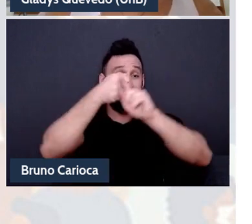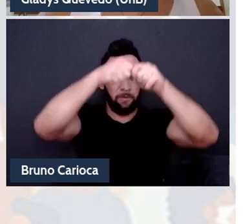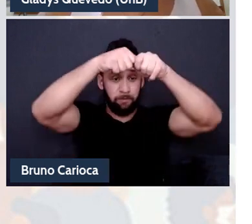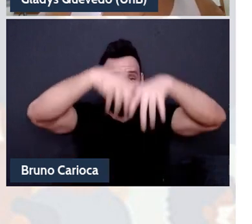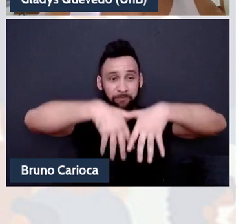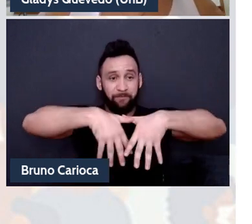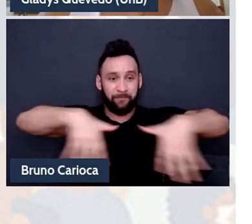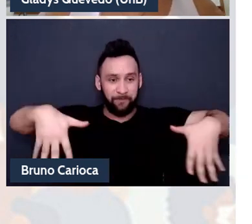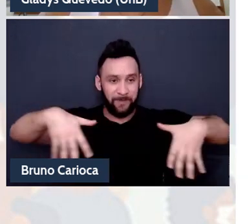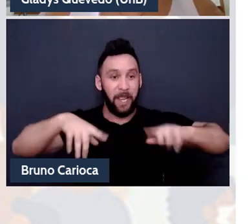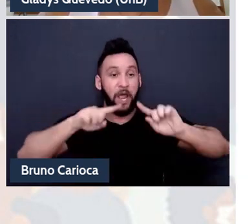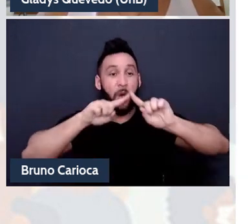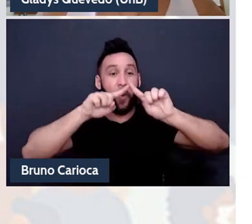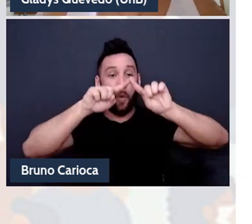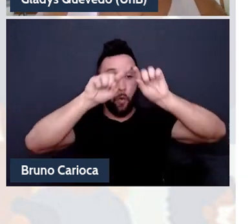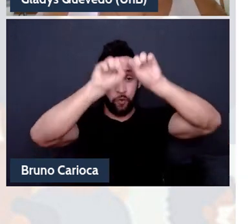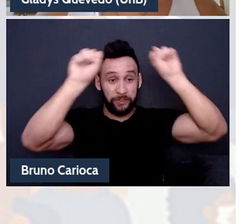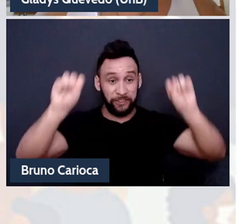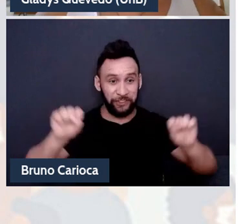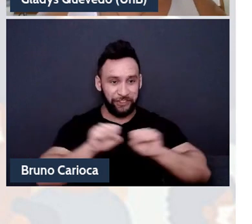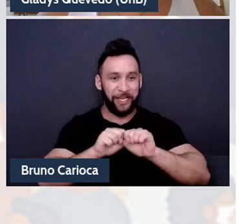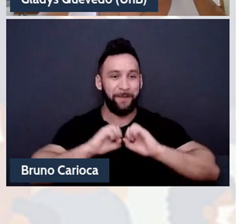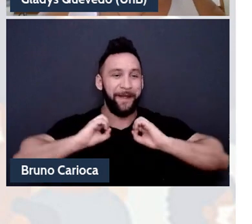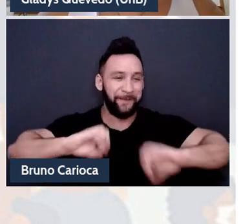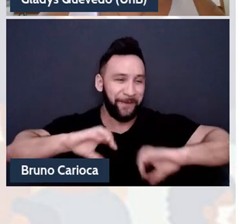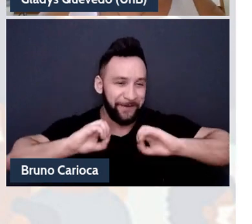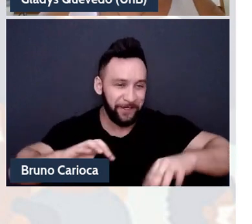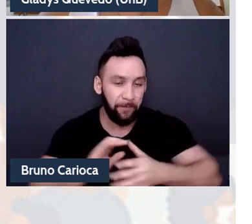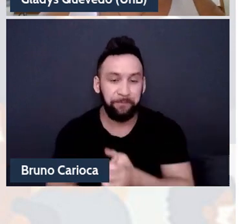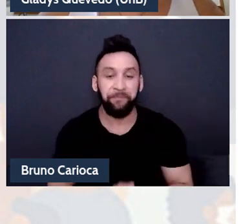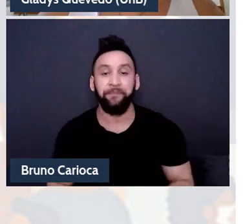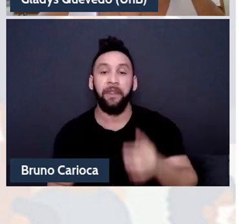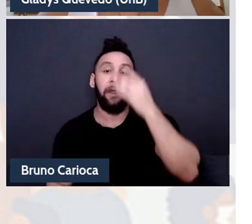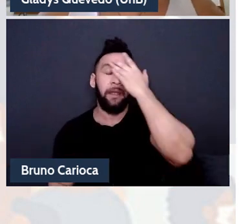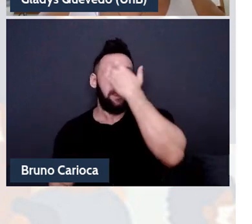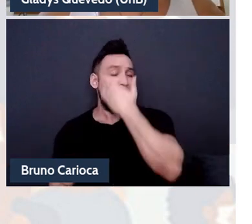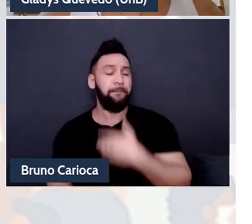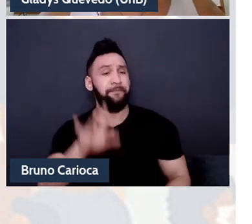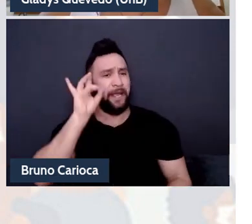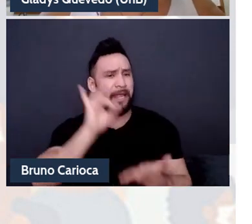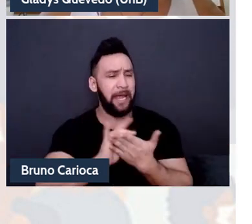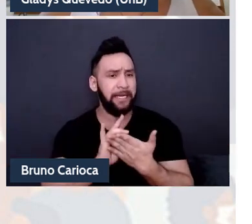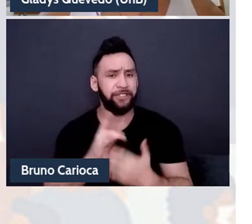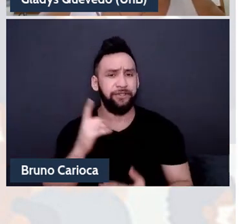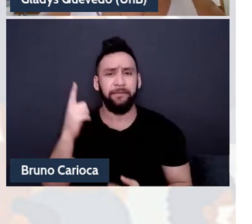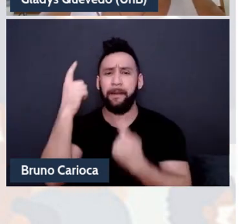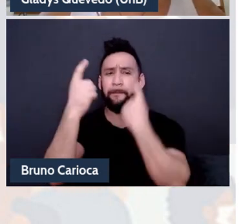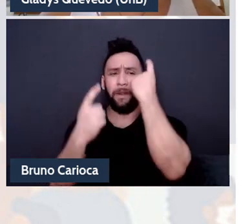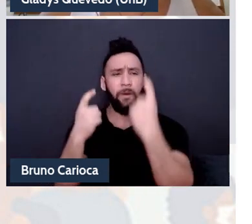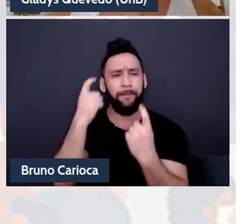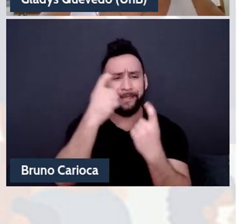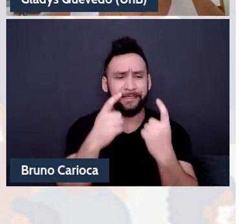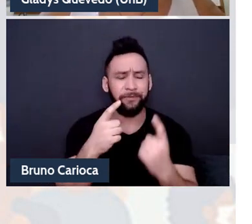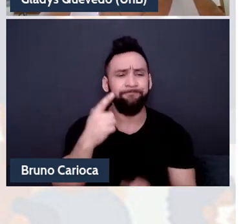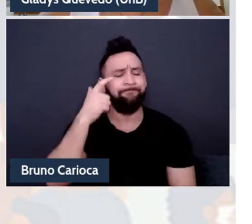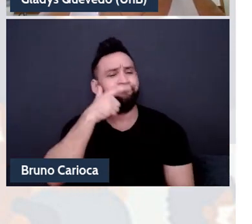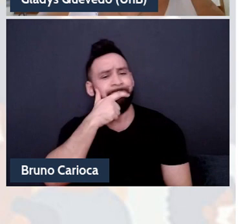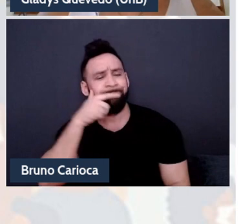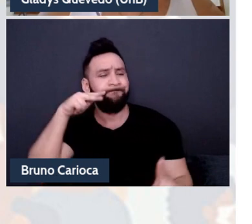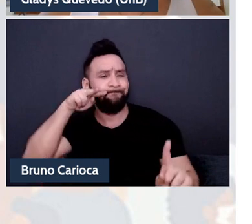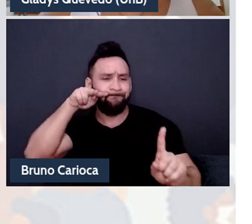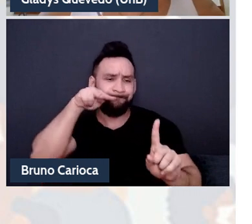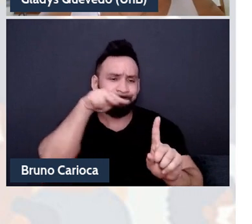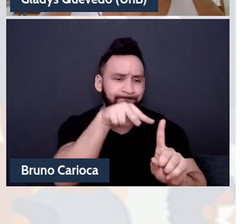verdade, a preocupação social acabou atingindo outros agentes, né,